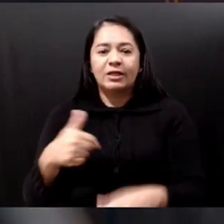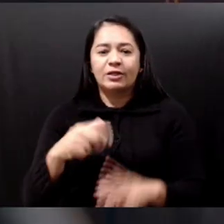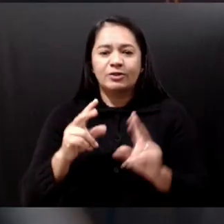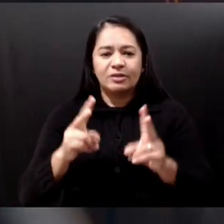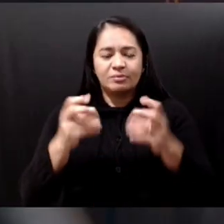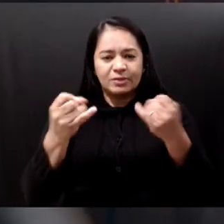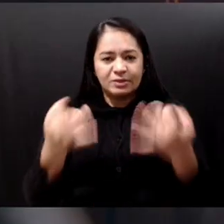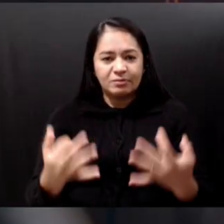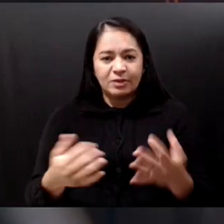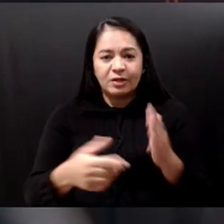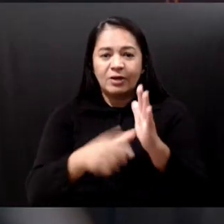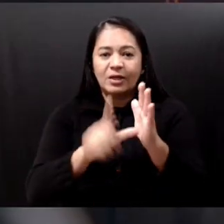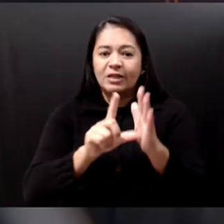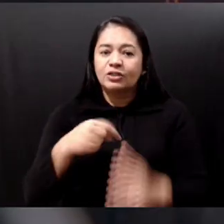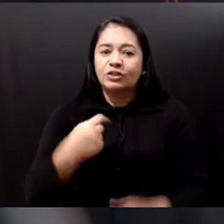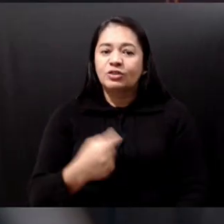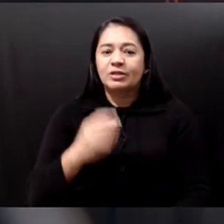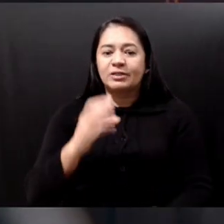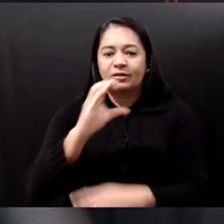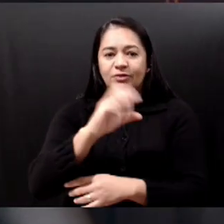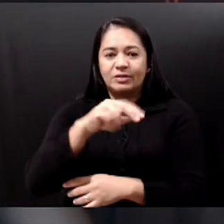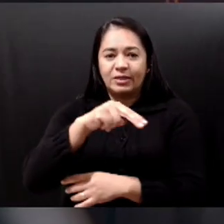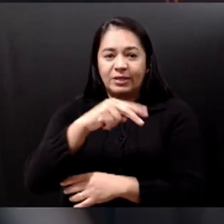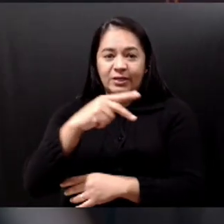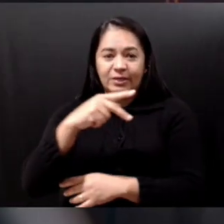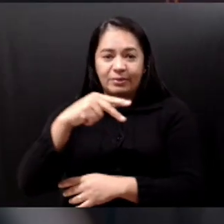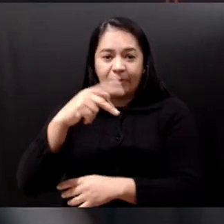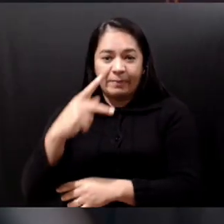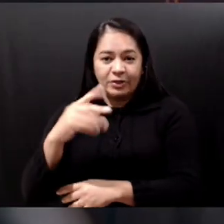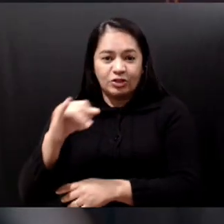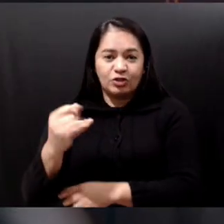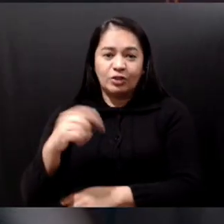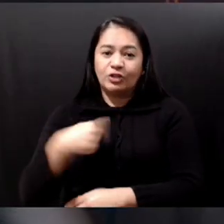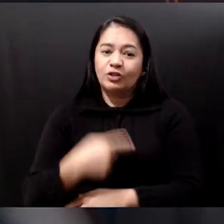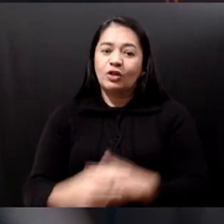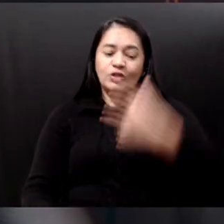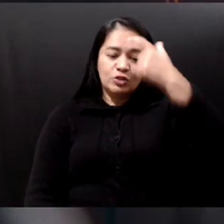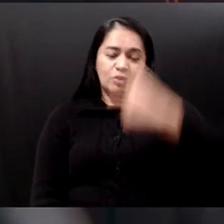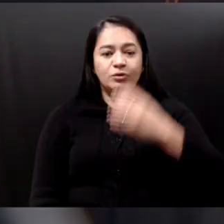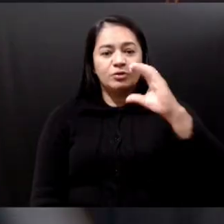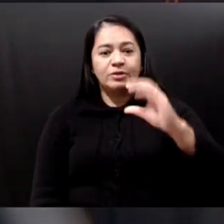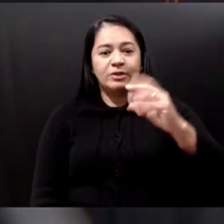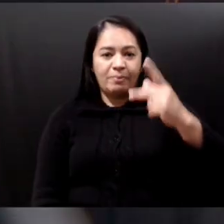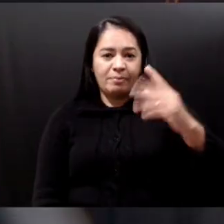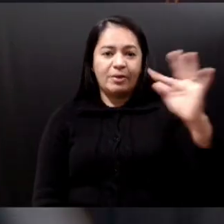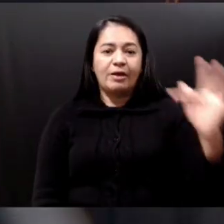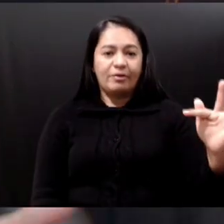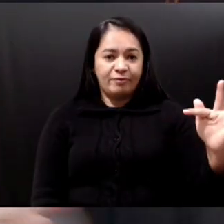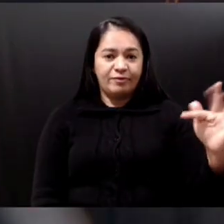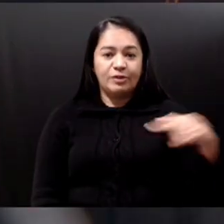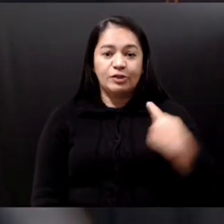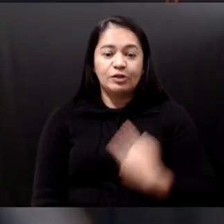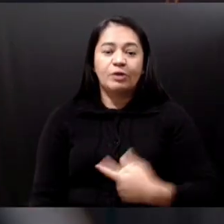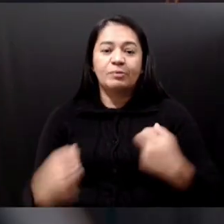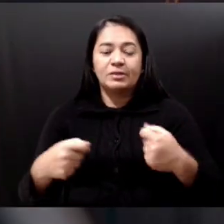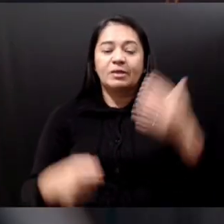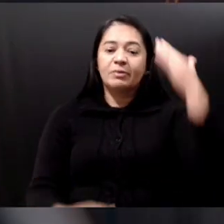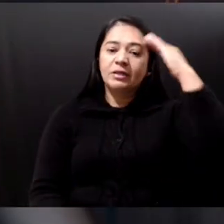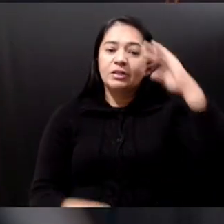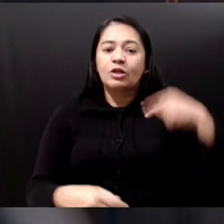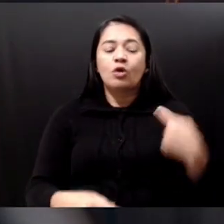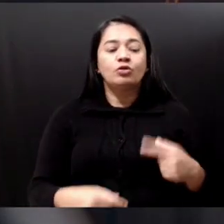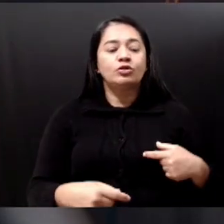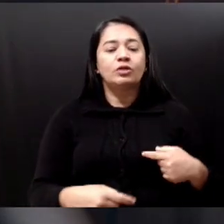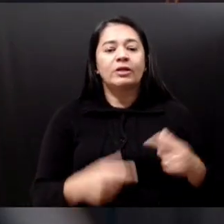CNPJ, nós somos um CPF. A boa. gente tem que entender onde a gente quer chegar e, de fato, construir um planejamento